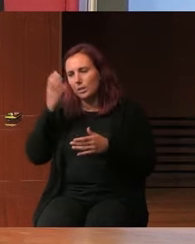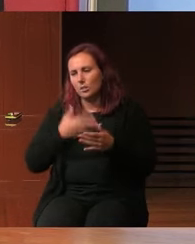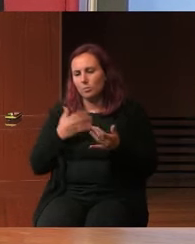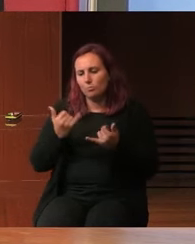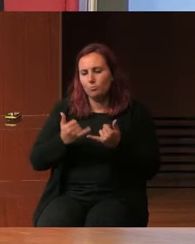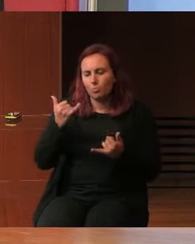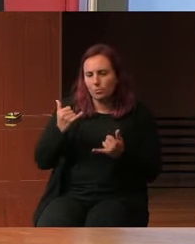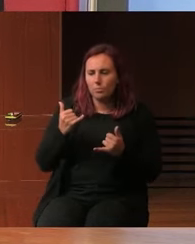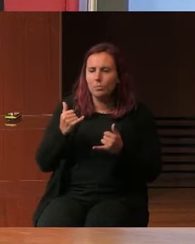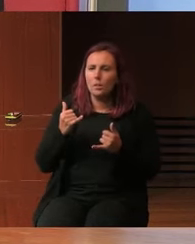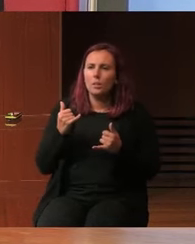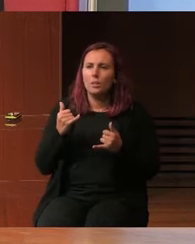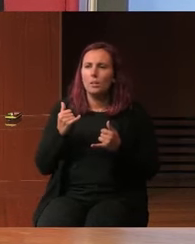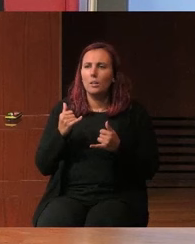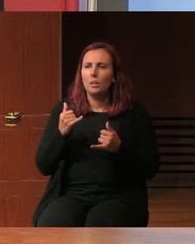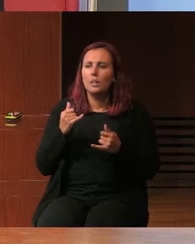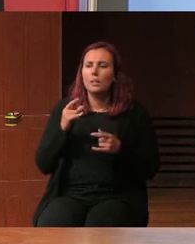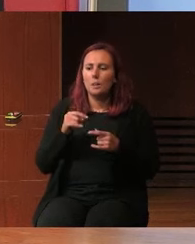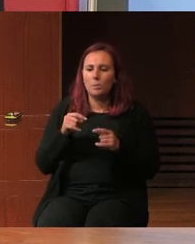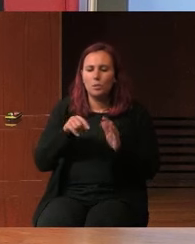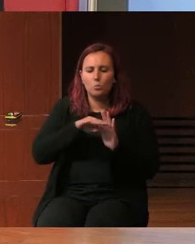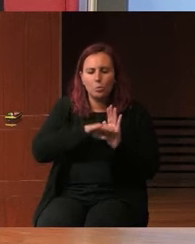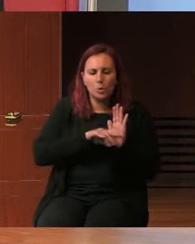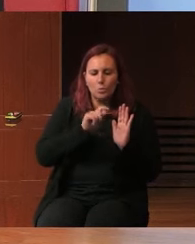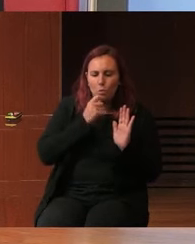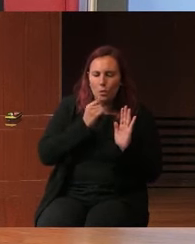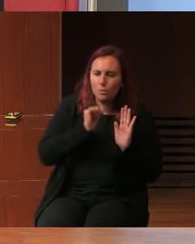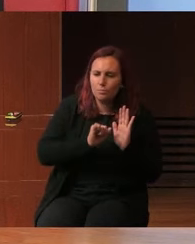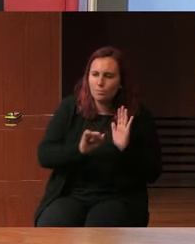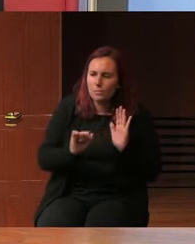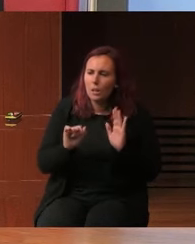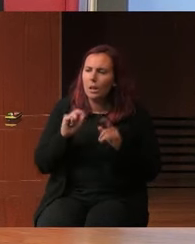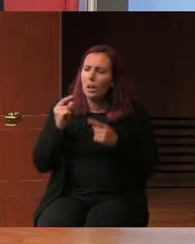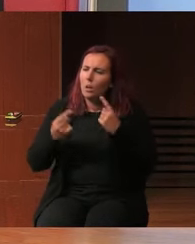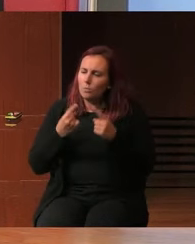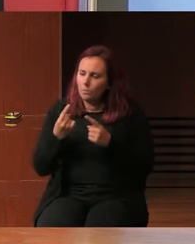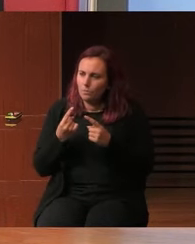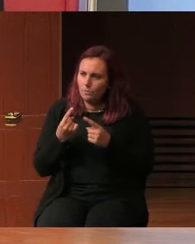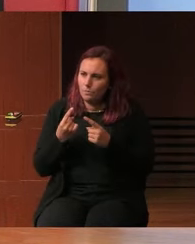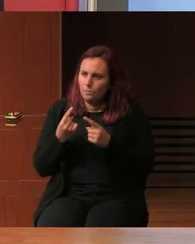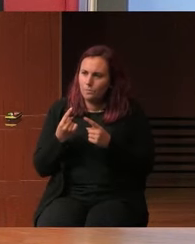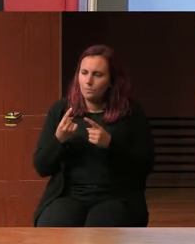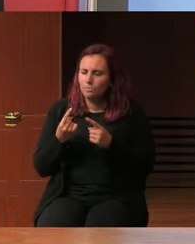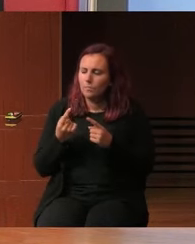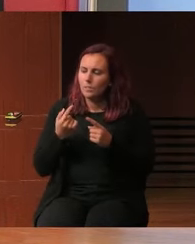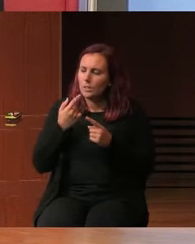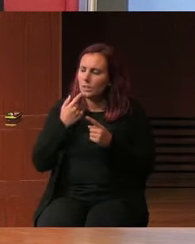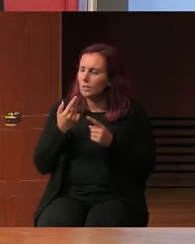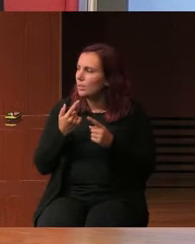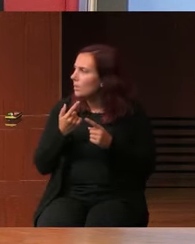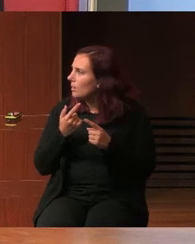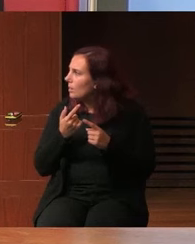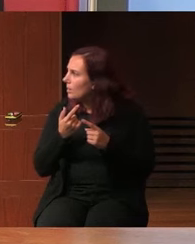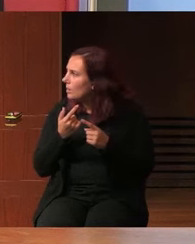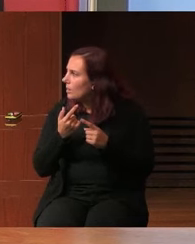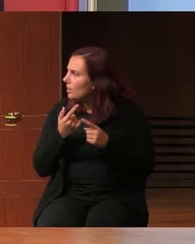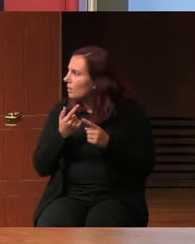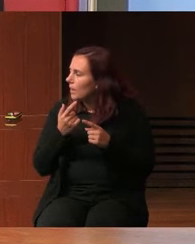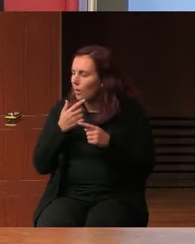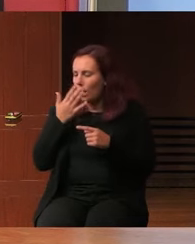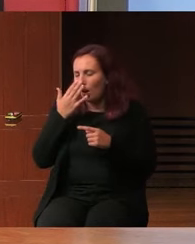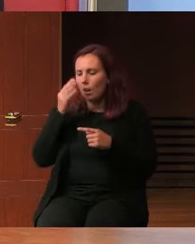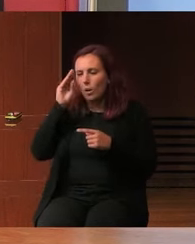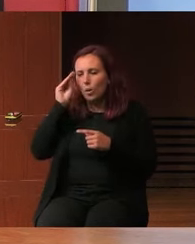generativa e destes algoritmos que têm assumido muitas vezes o papel de curadores, de